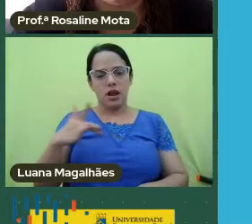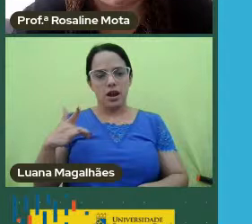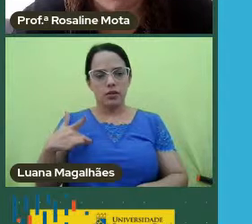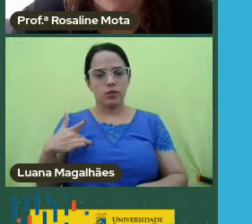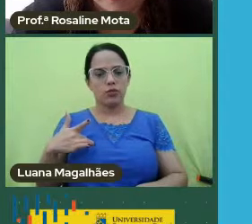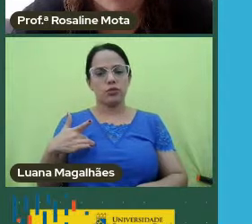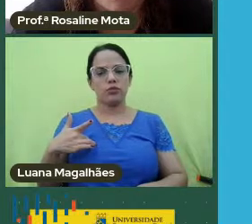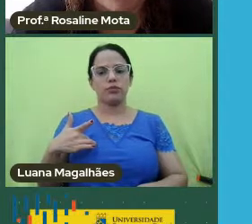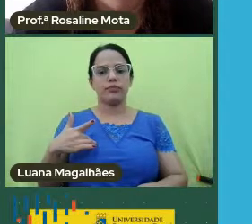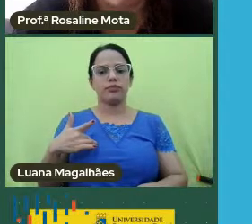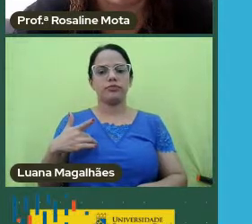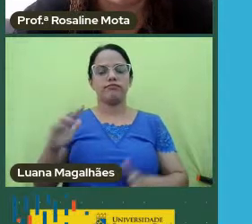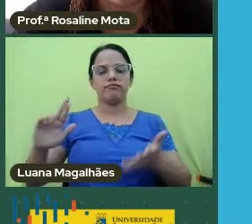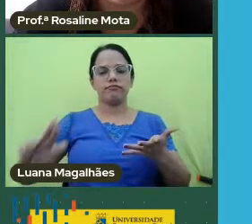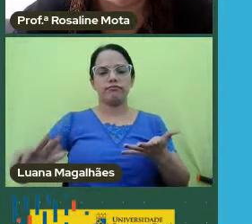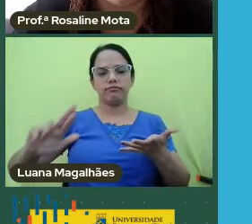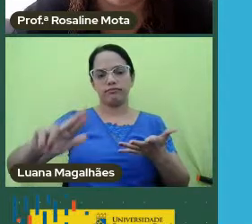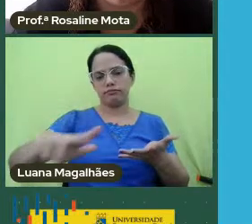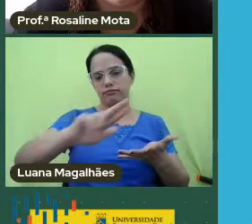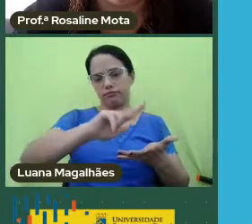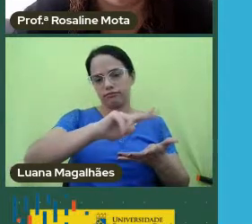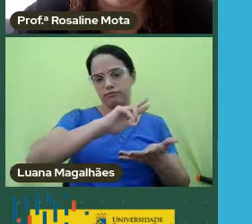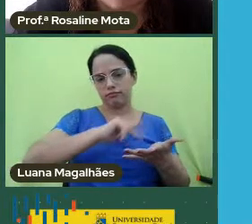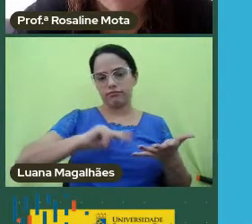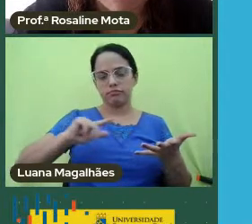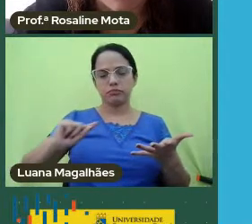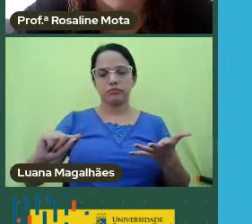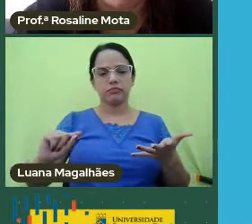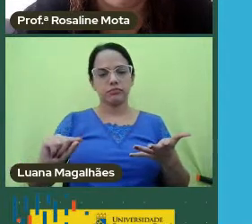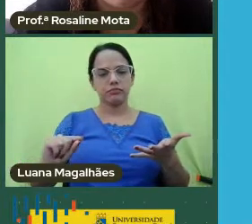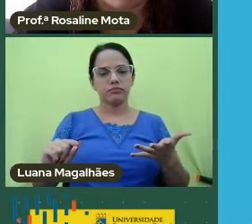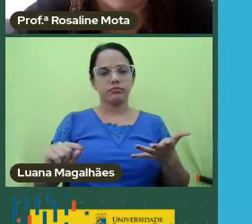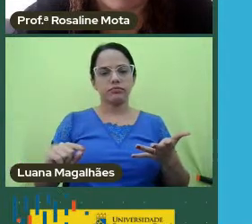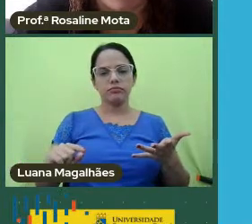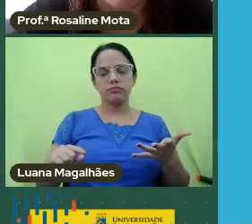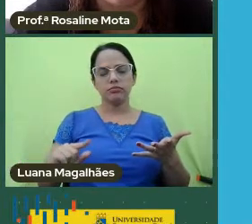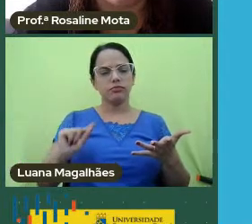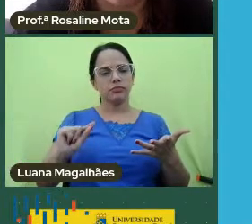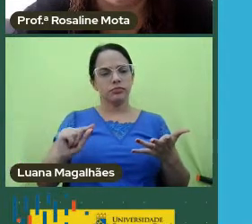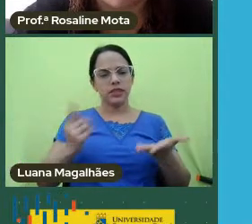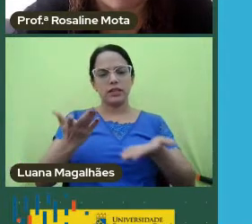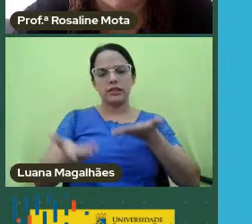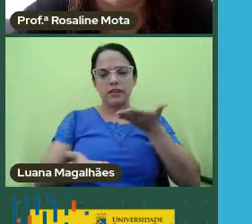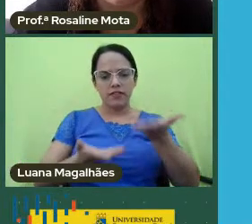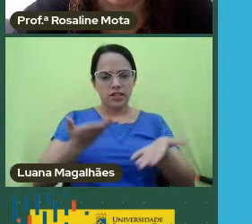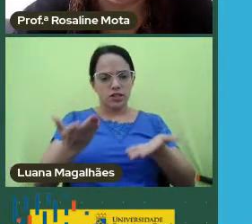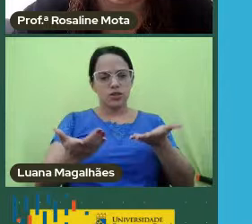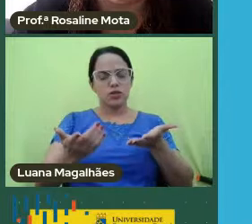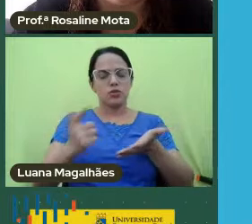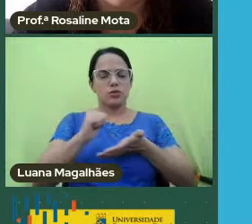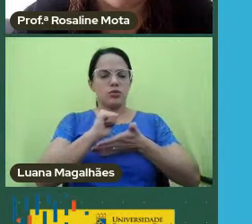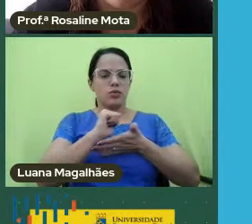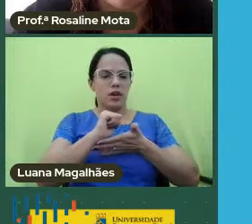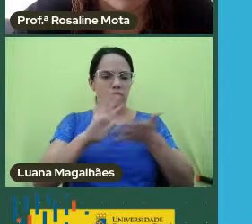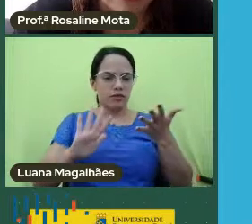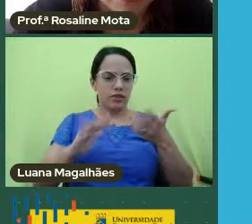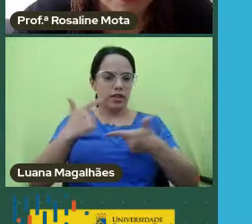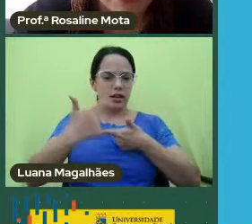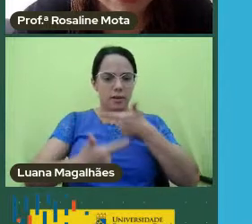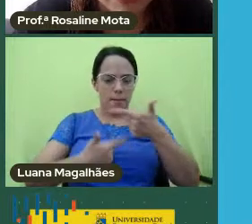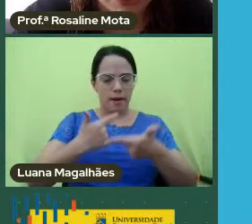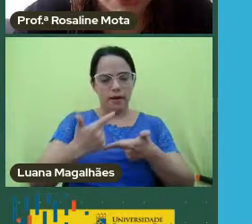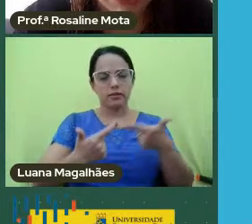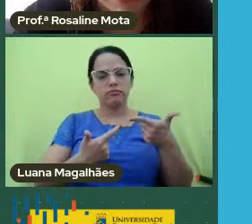unidades de diferentes portes, que podem oferecer uma variada gama de serviços e atividades e desempenhar